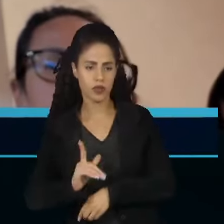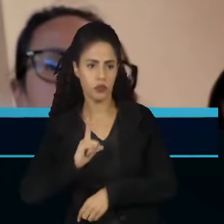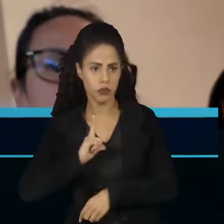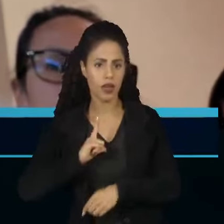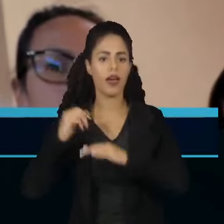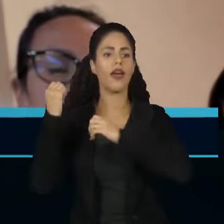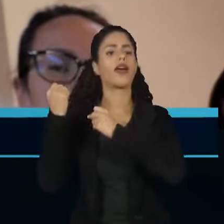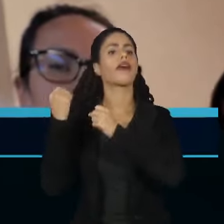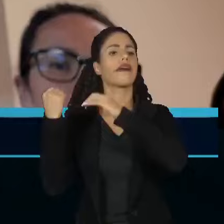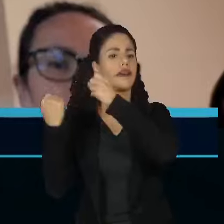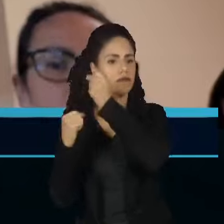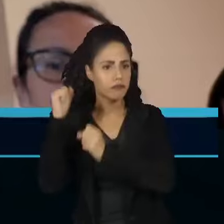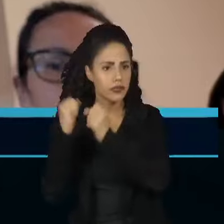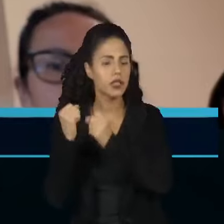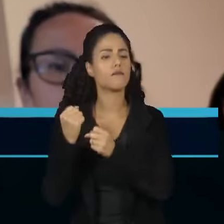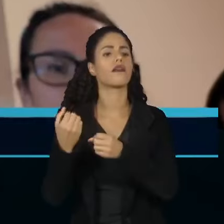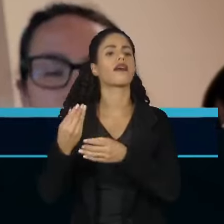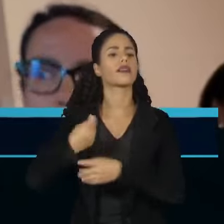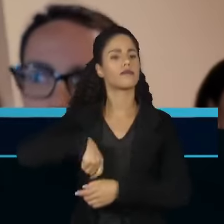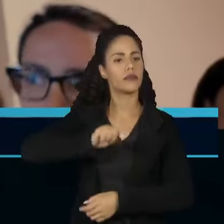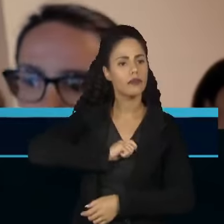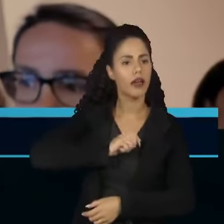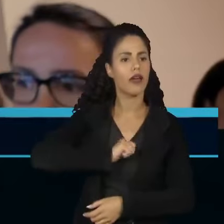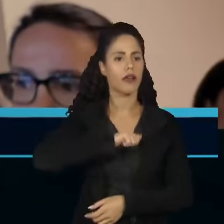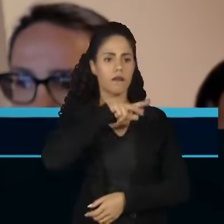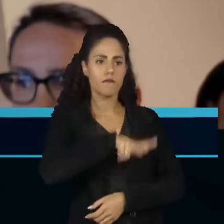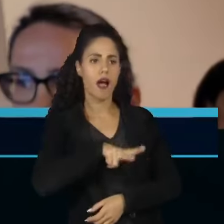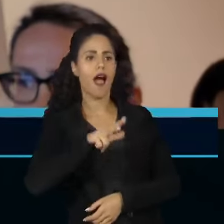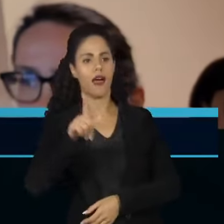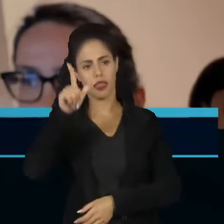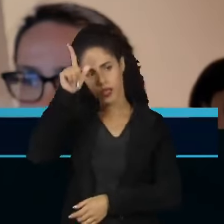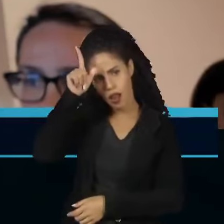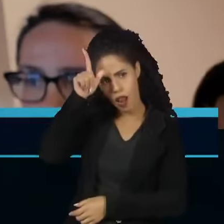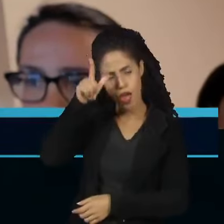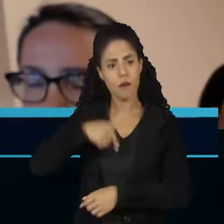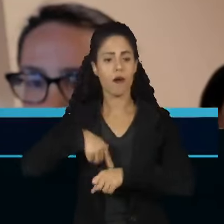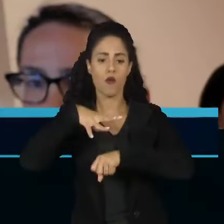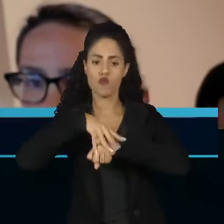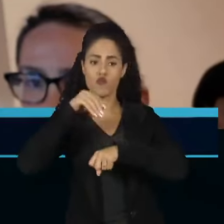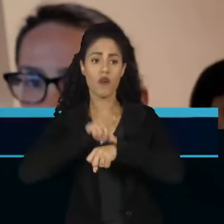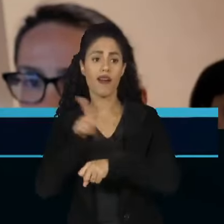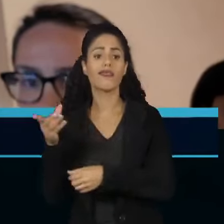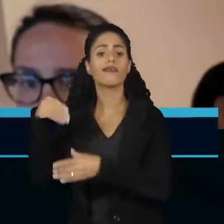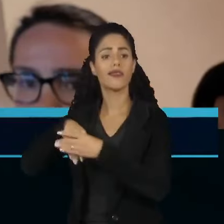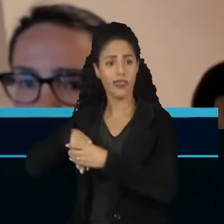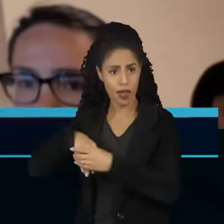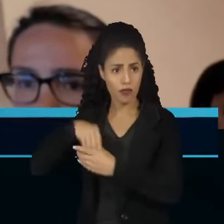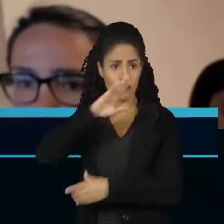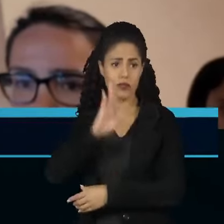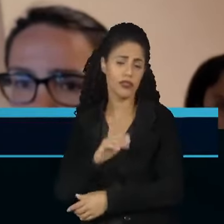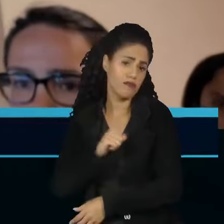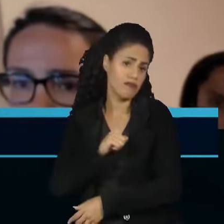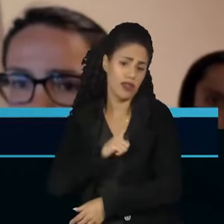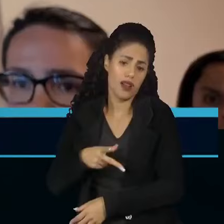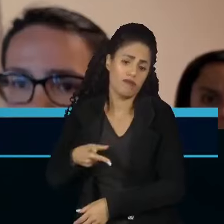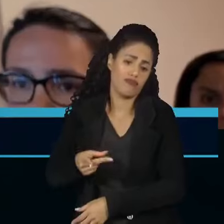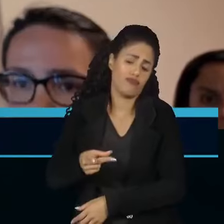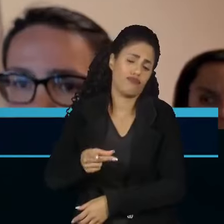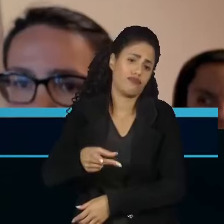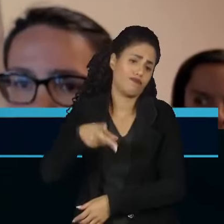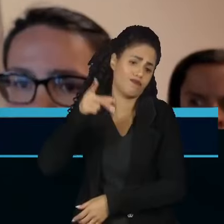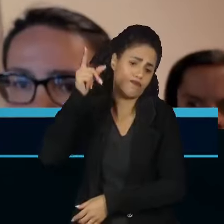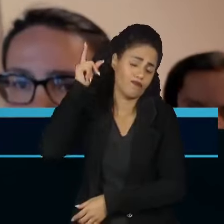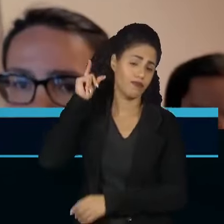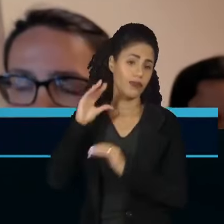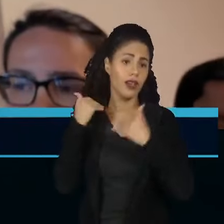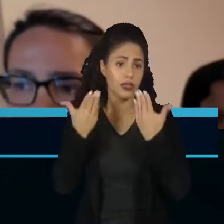empresas italianas, portuguesas, espanholas, alemãs estão no Brasil, suecas estão no Brasil, de muito tempo. E elas não diminuíram o investimento